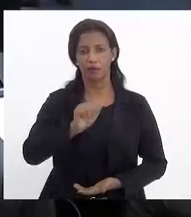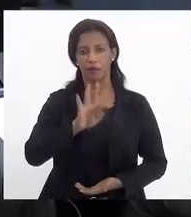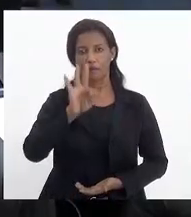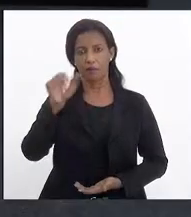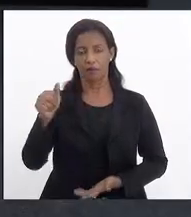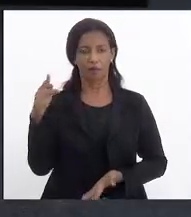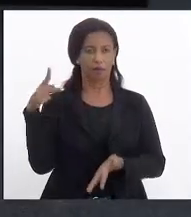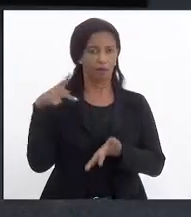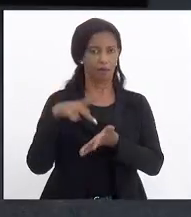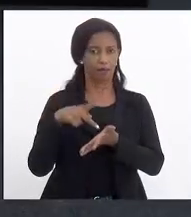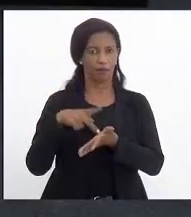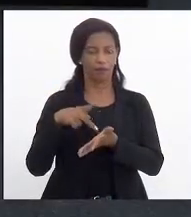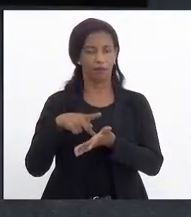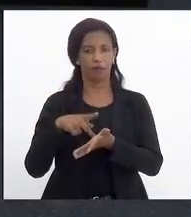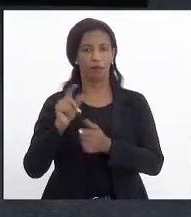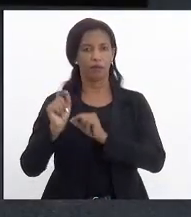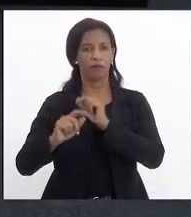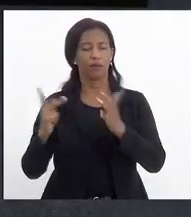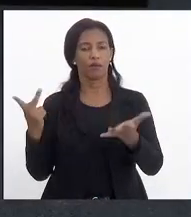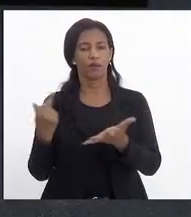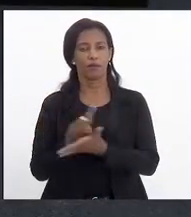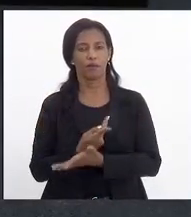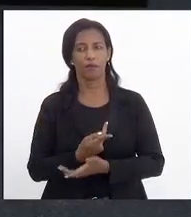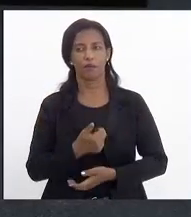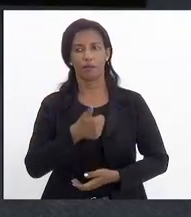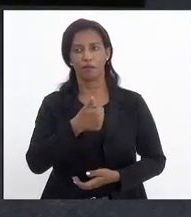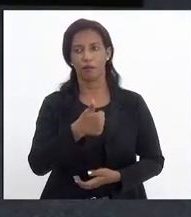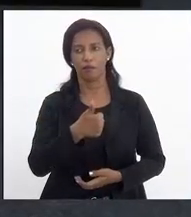A ata reflete com exatidão o ocorrido na